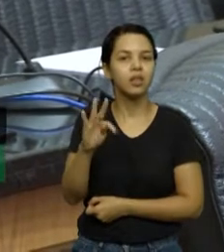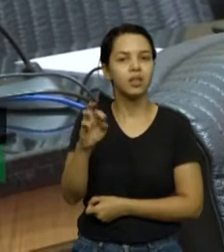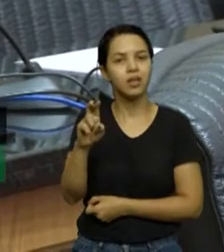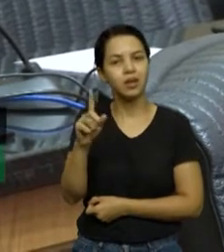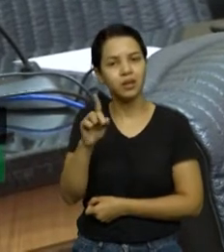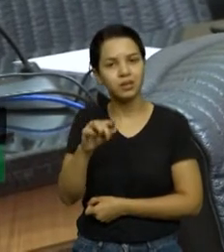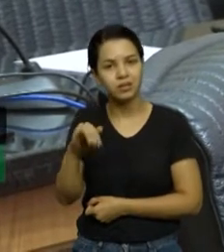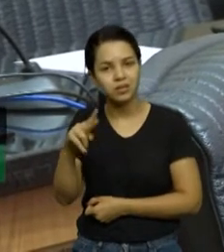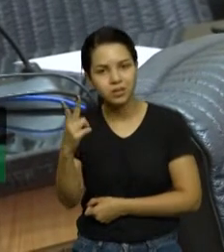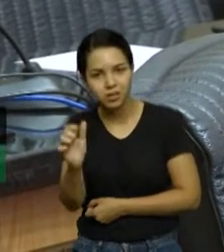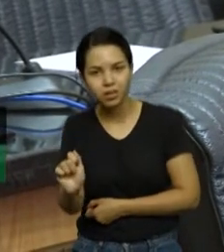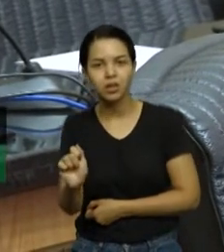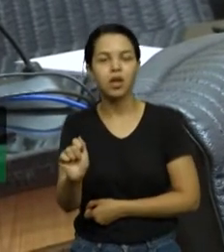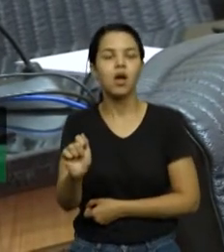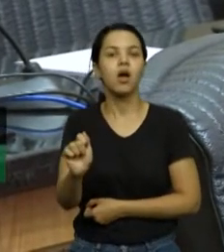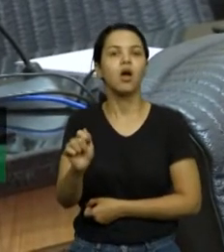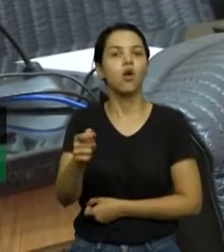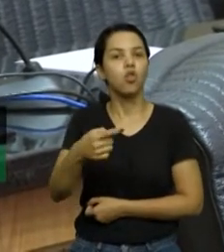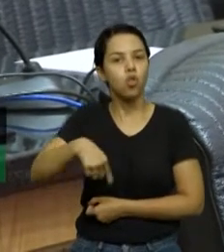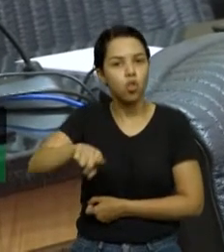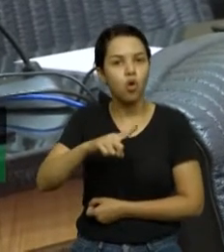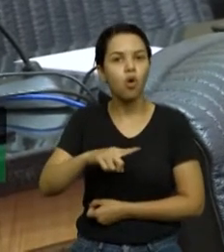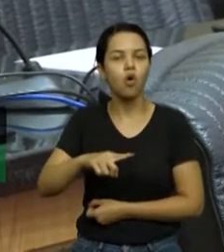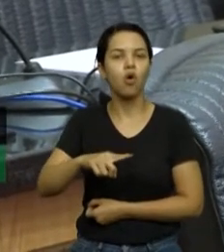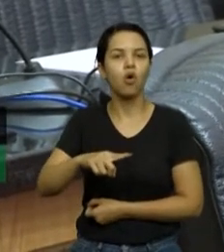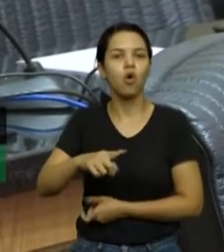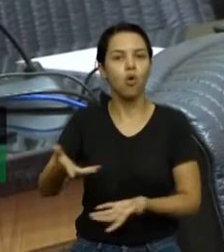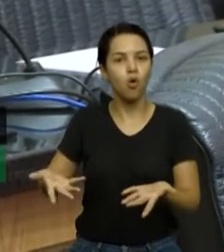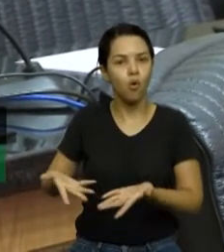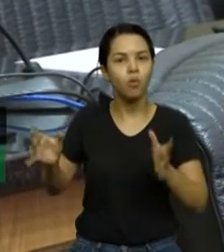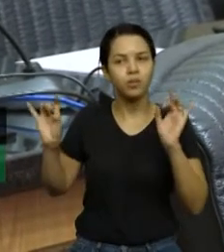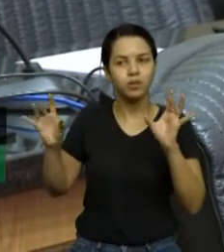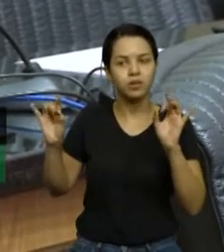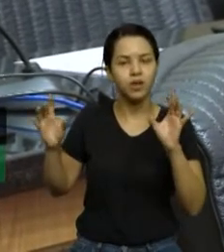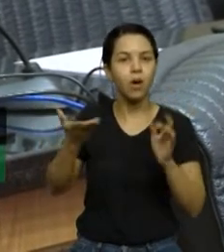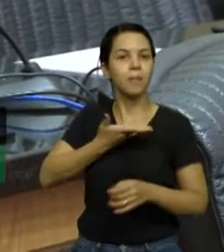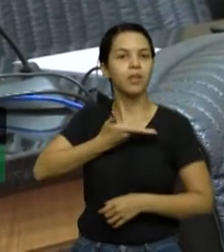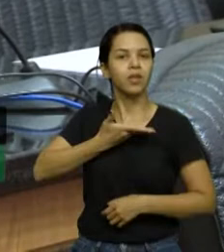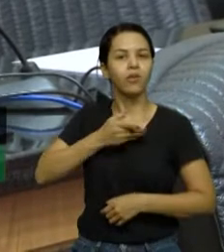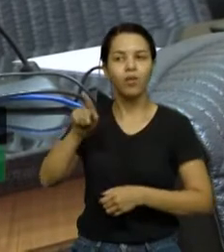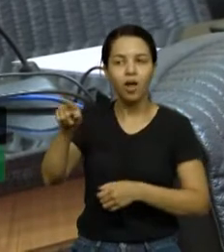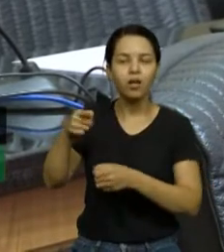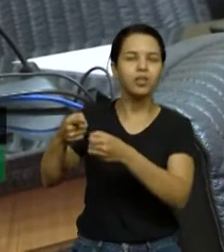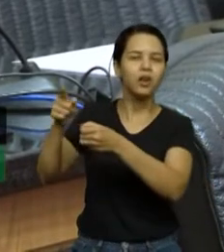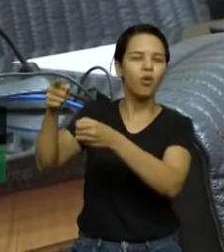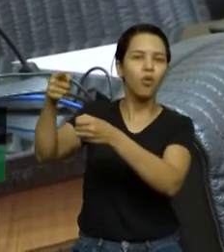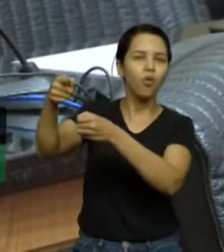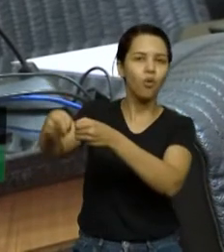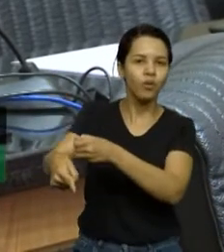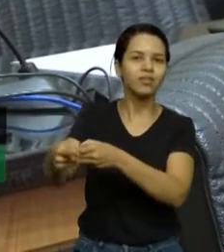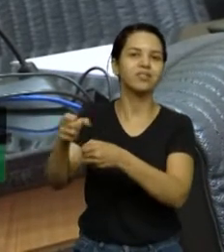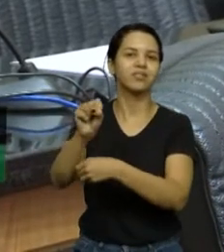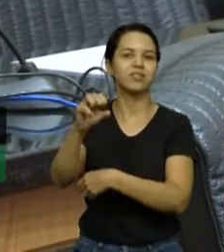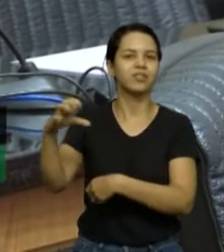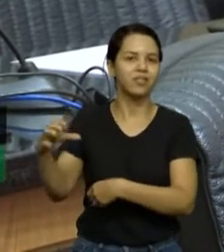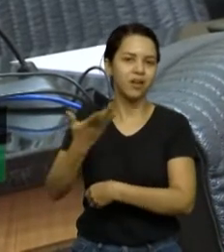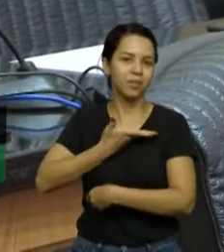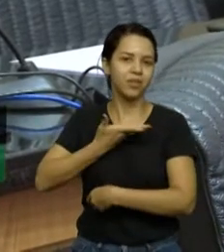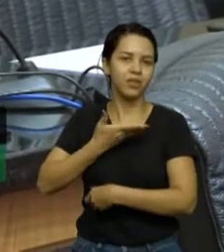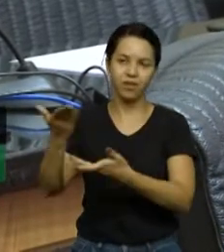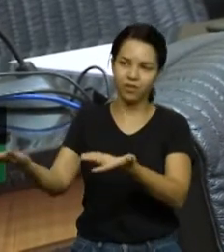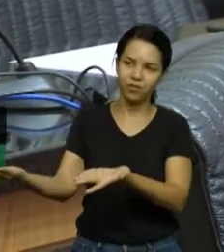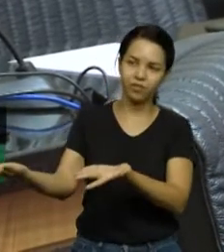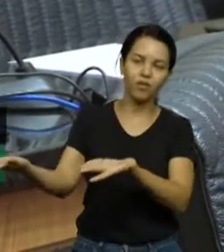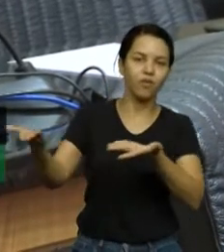nossos amigos que vêm lá do interior de Santa Catarina, amigos nossos, aqui eu posso